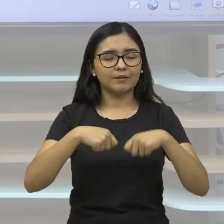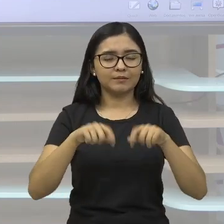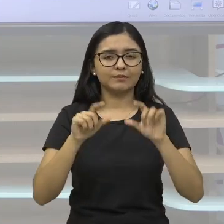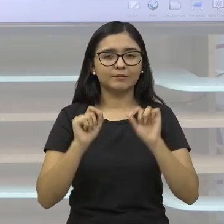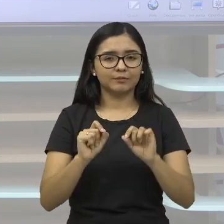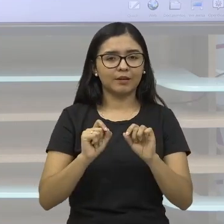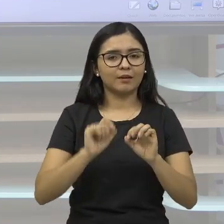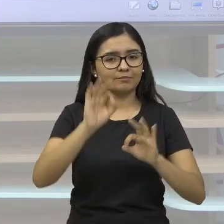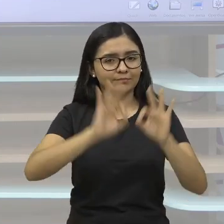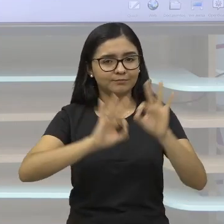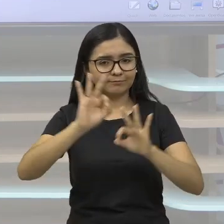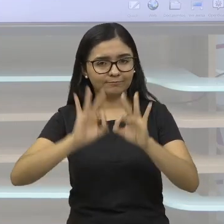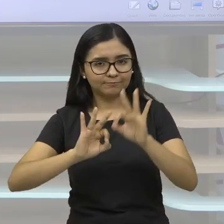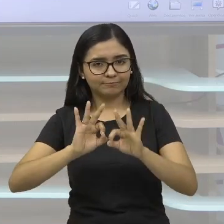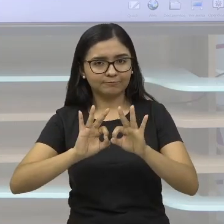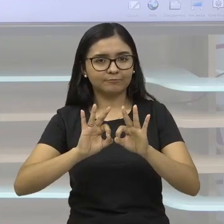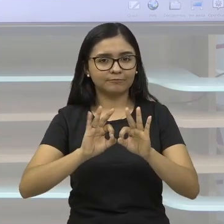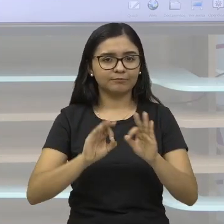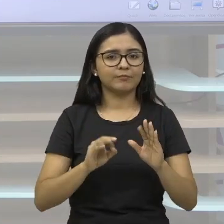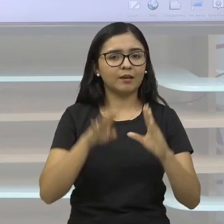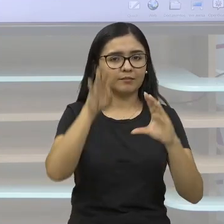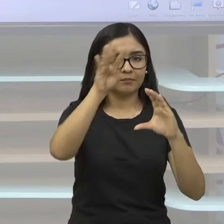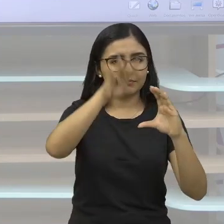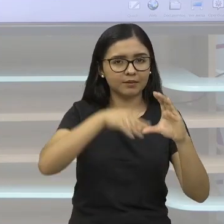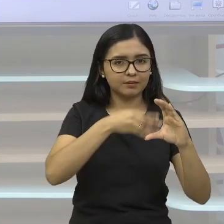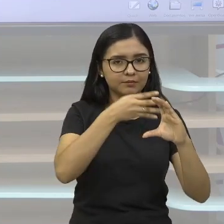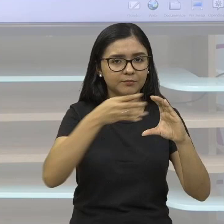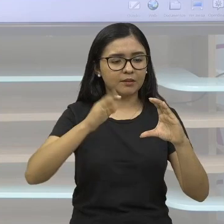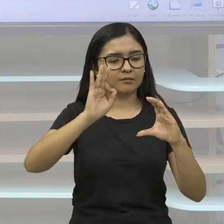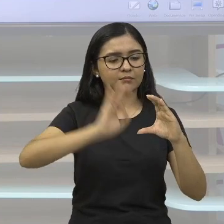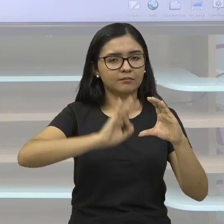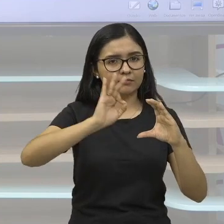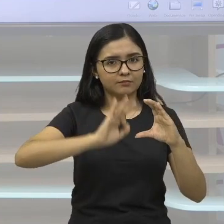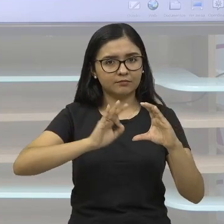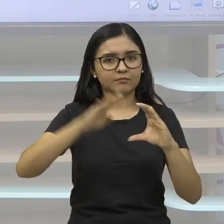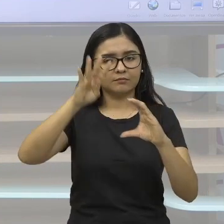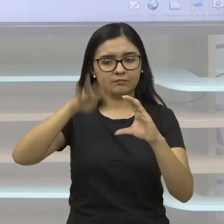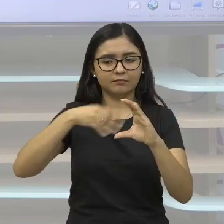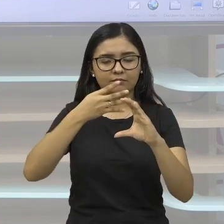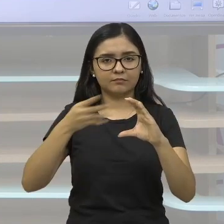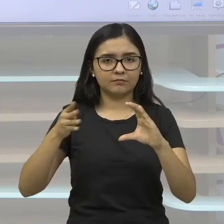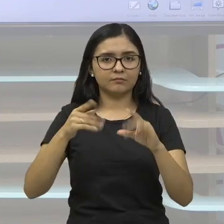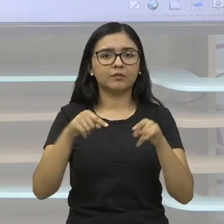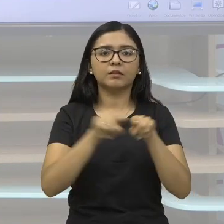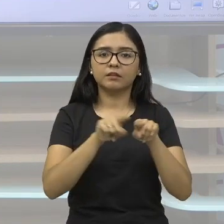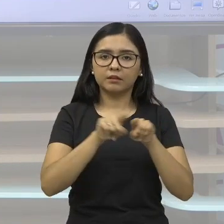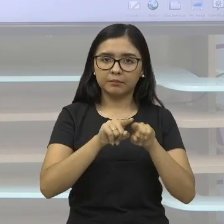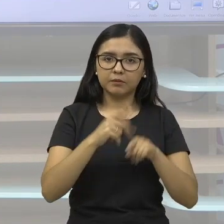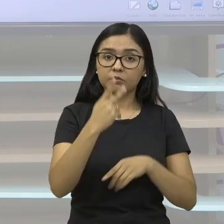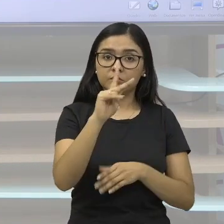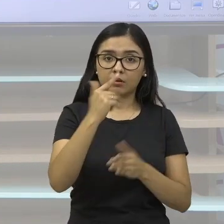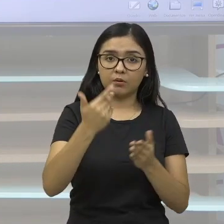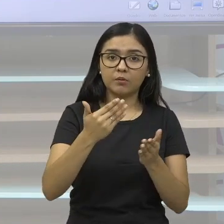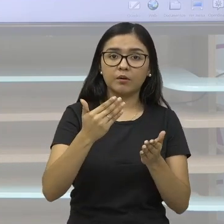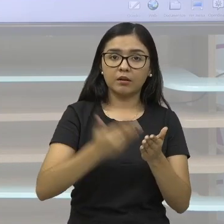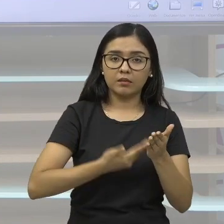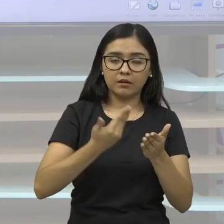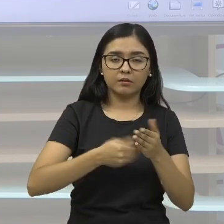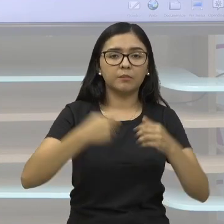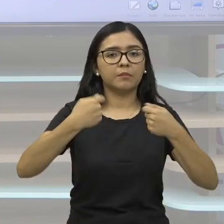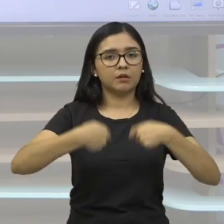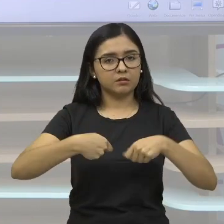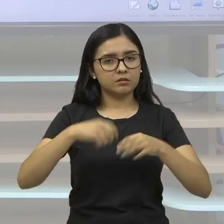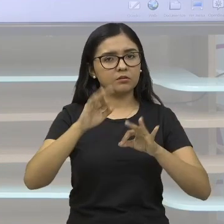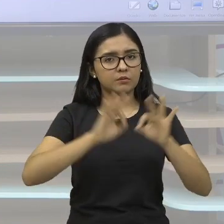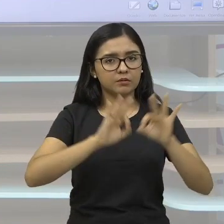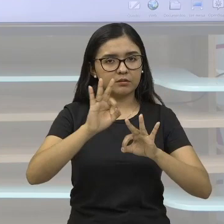o quadro, né, para poder ir arrumando a operação. No caderno de vocês vão ter que arrumar dessa forma também,